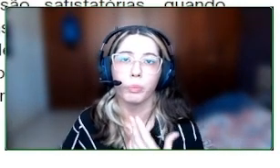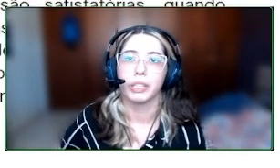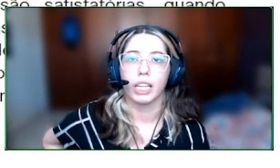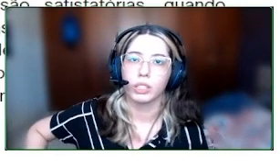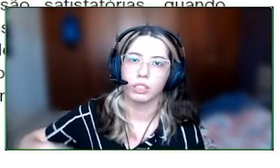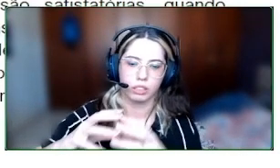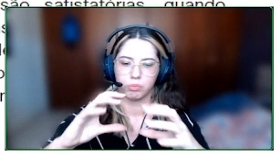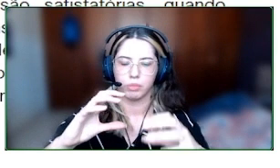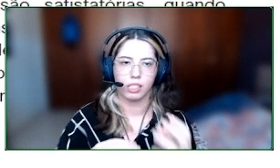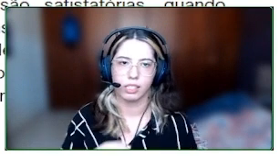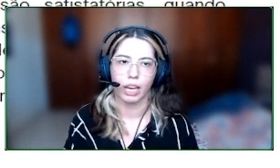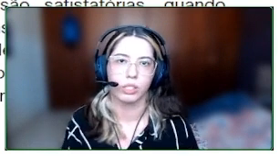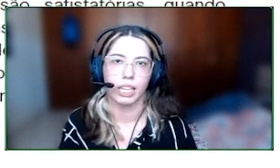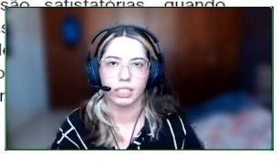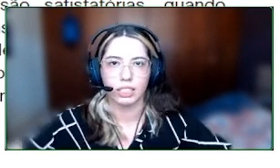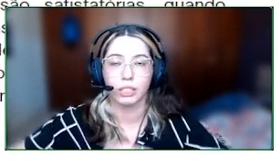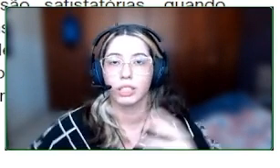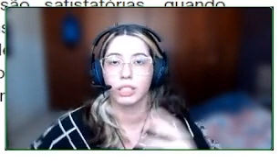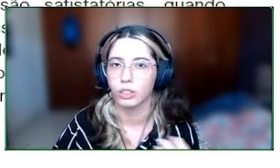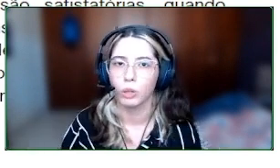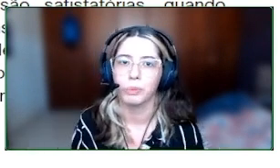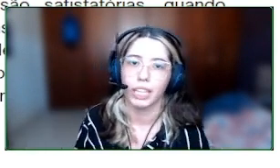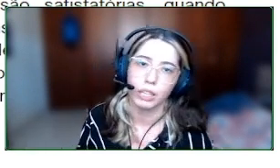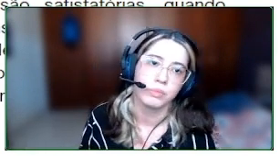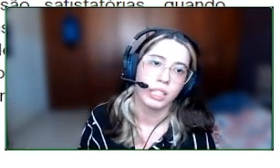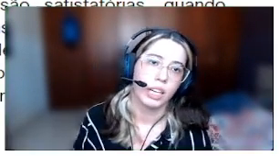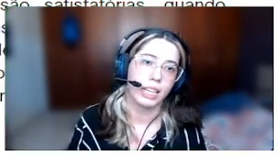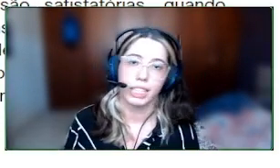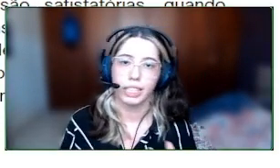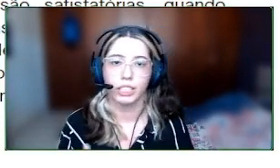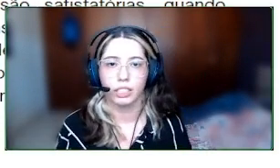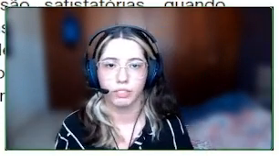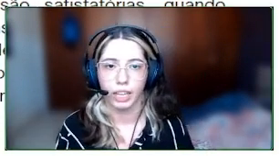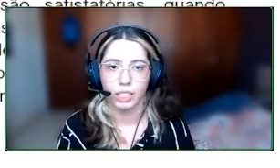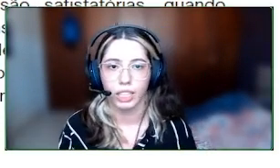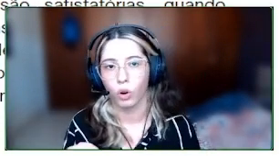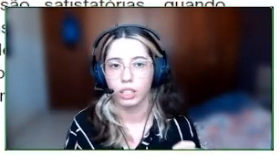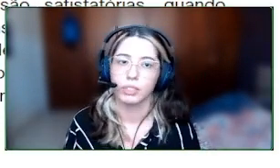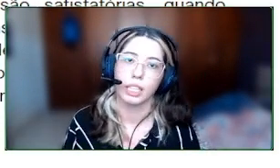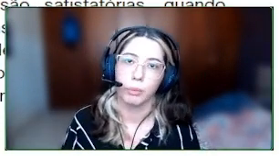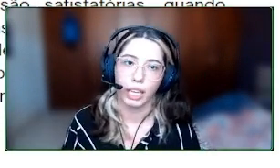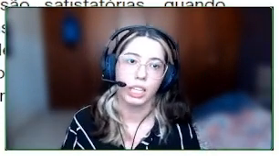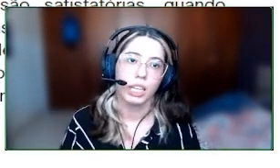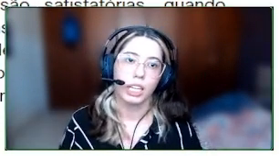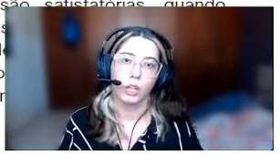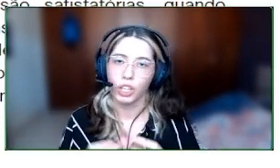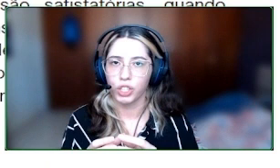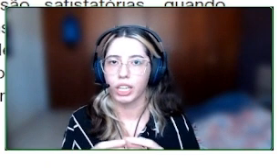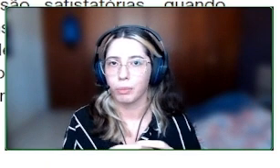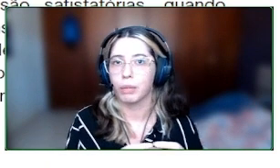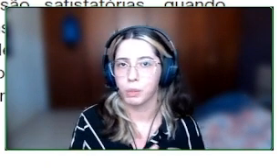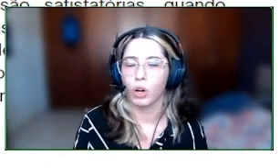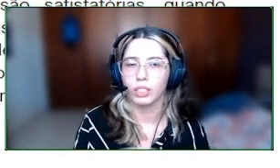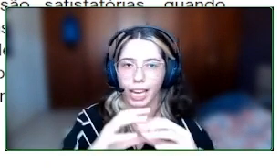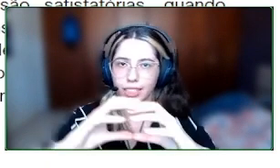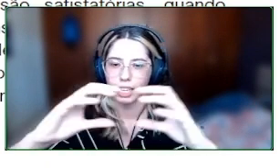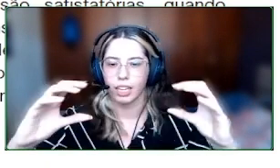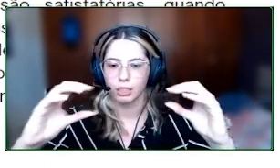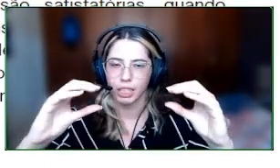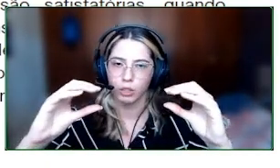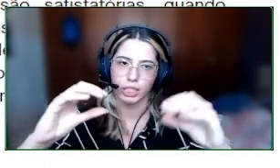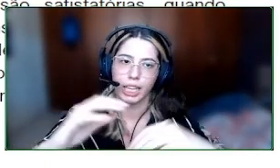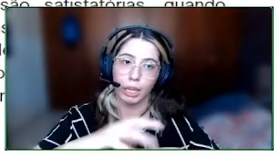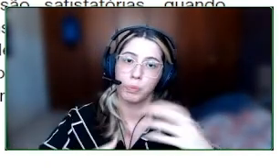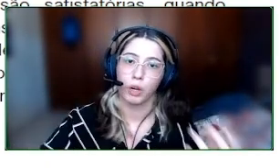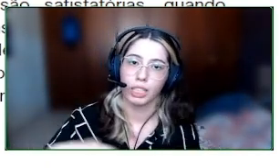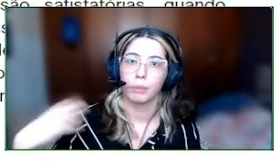não comprometeram esses ensaios, esses resultados não comprometeram a integridade dessa interface, linha cola e lamela, o que indica que também ela é mais porosa. Essa